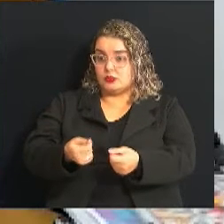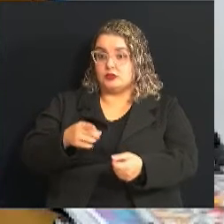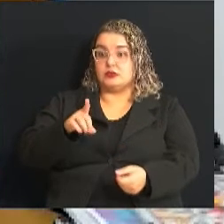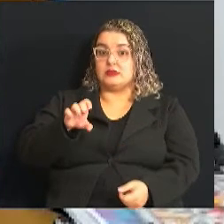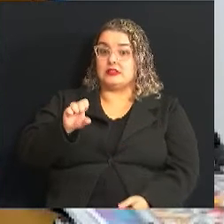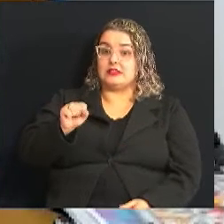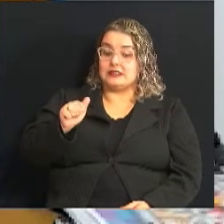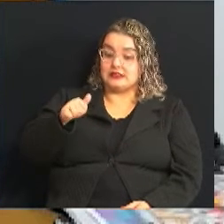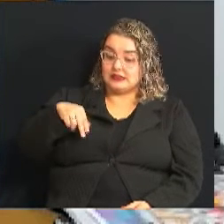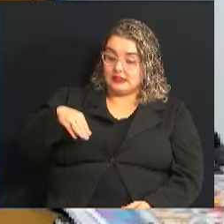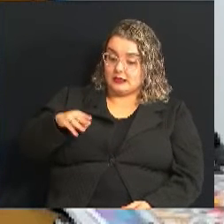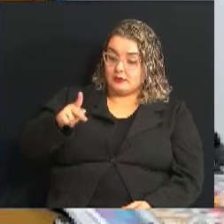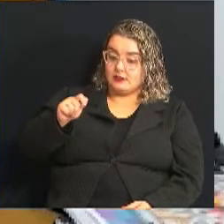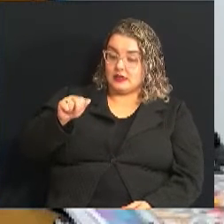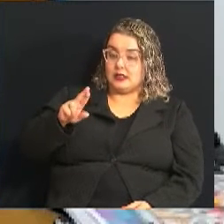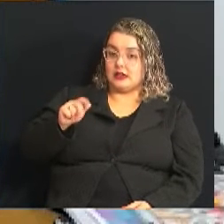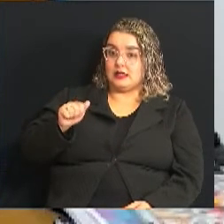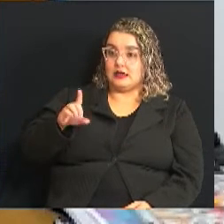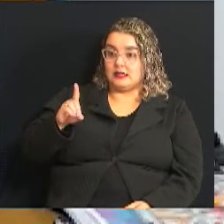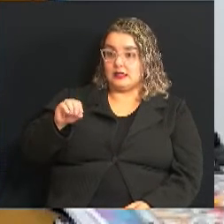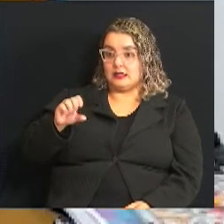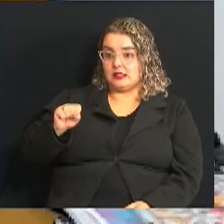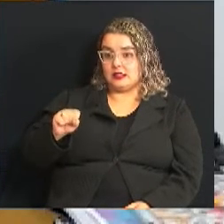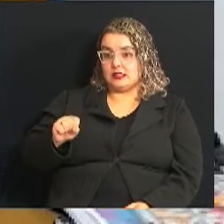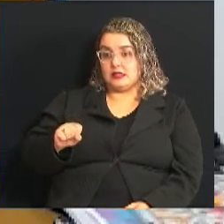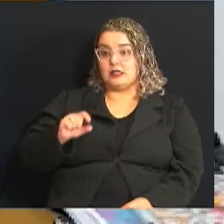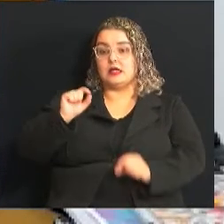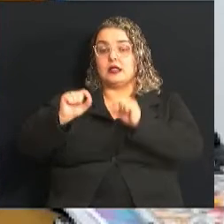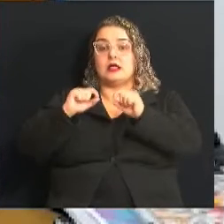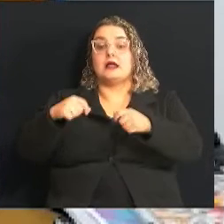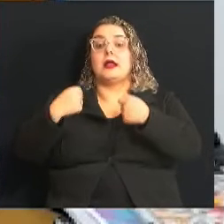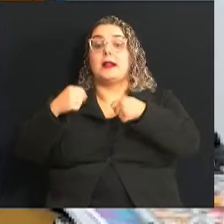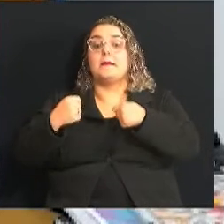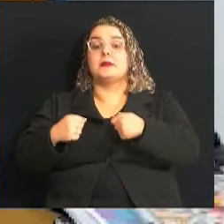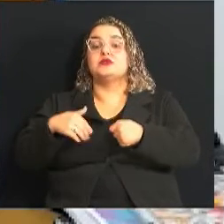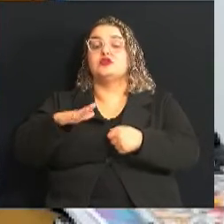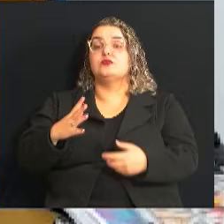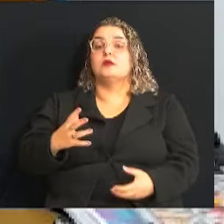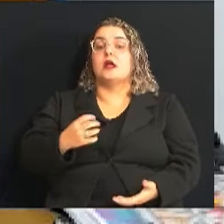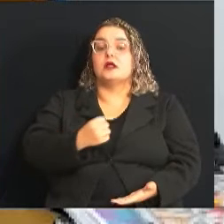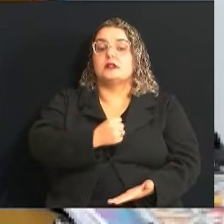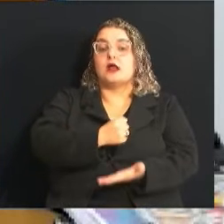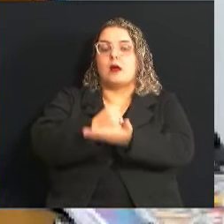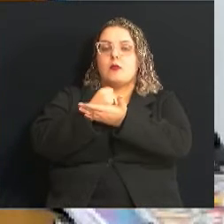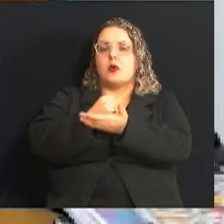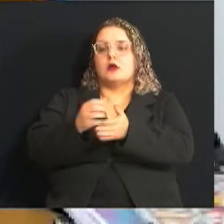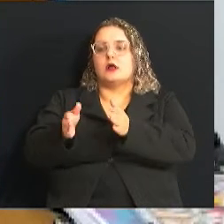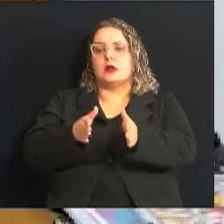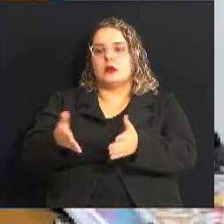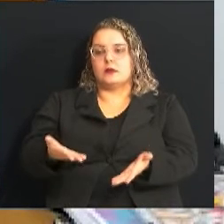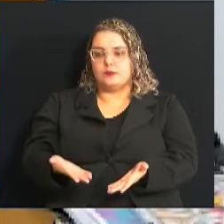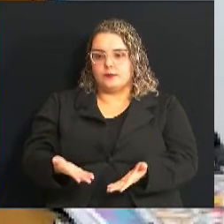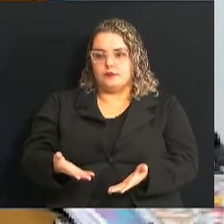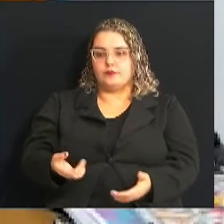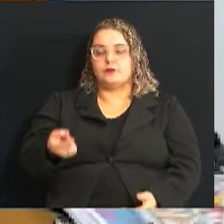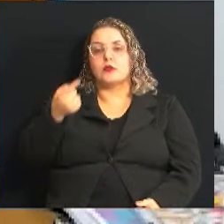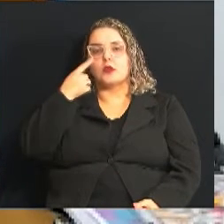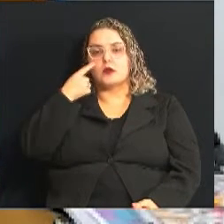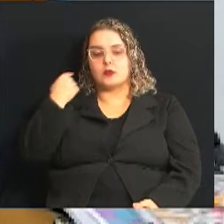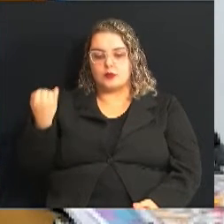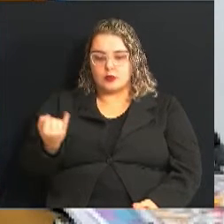mas ali é uma hierarquia, né? Quem precisa de mais suporte naquele momento? Então, é importante observar